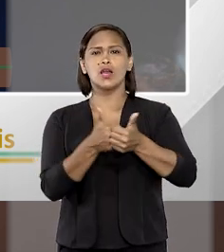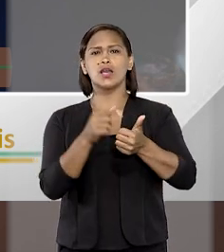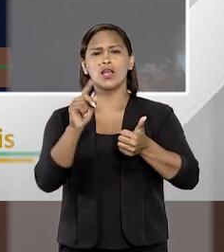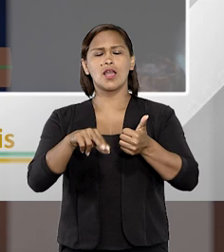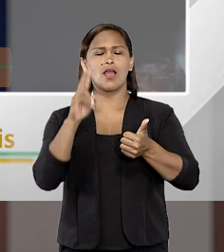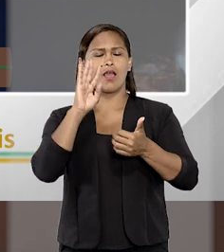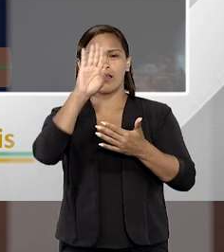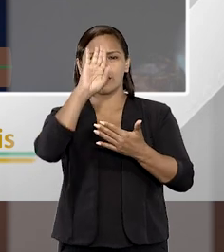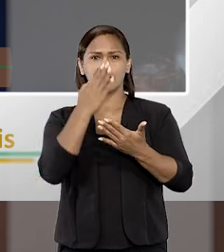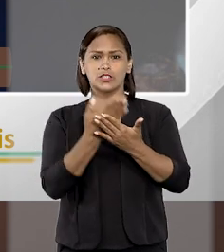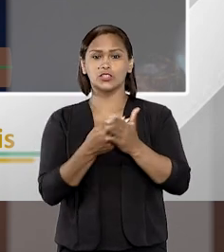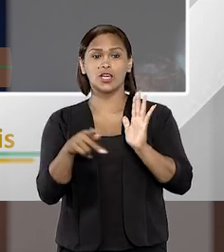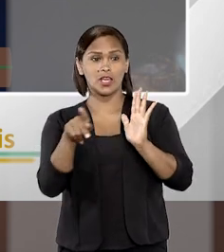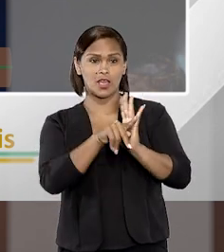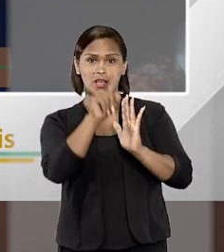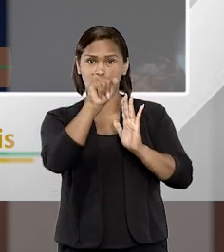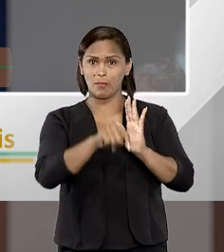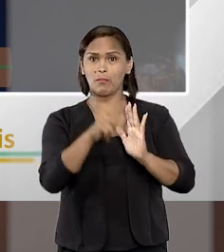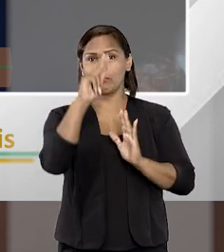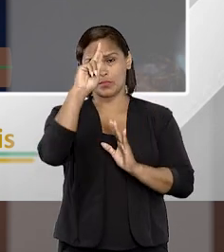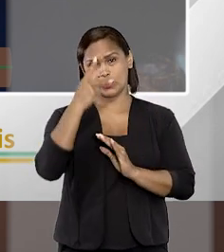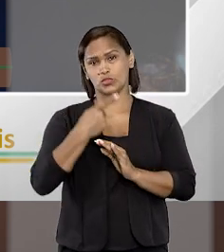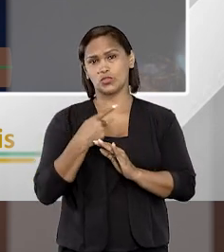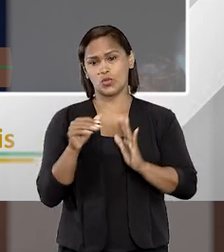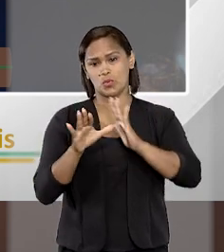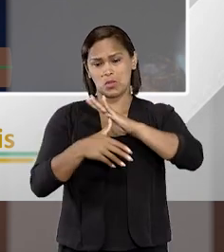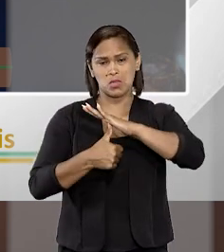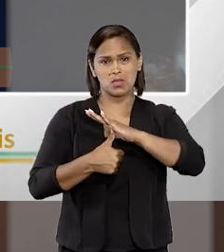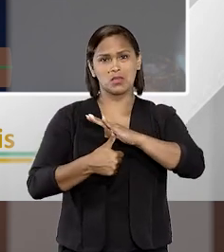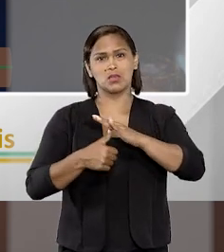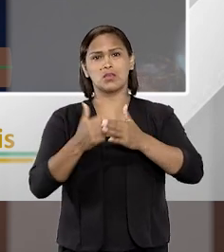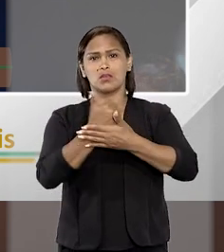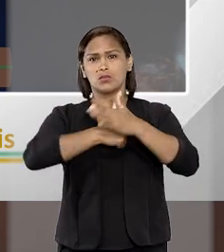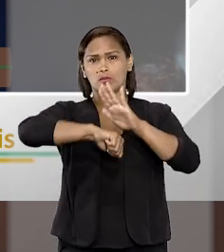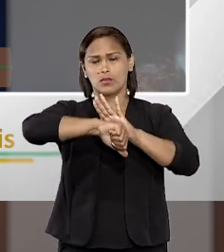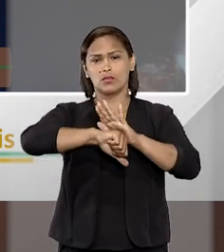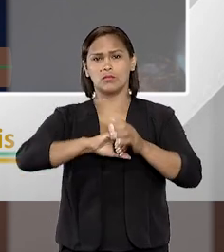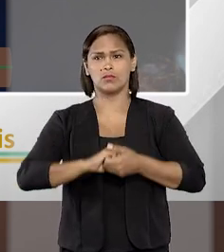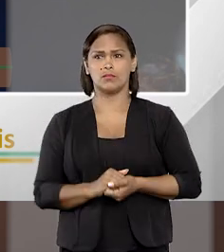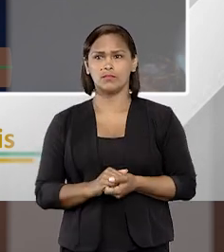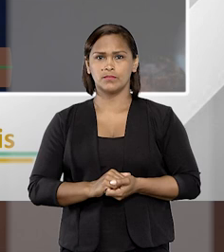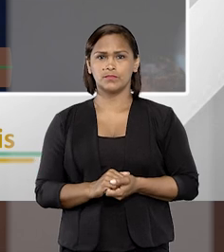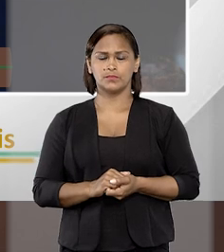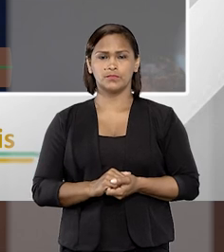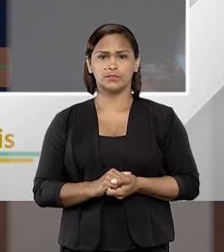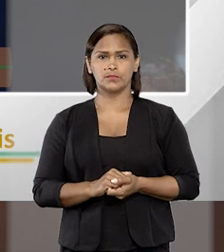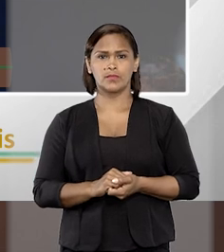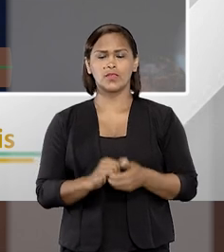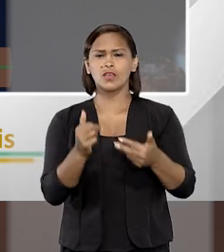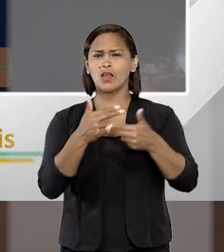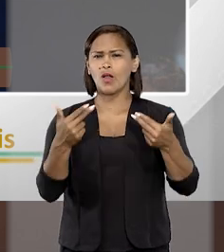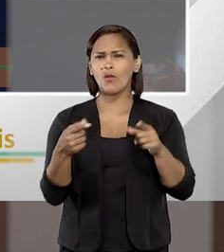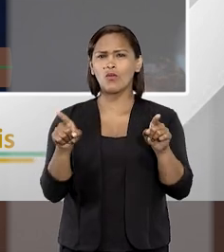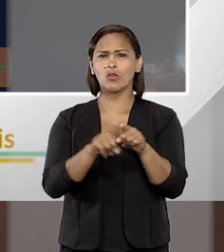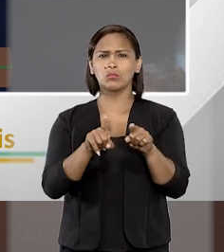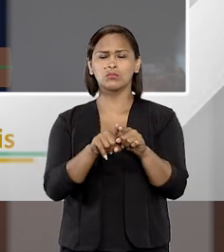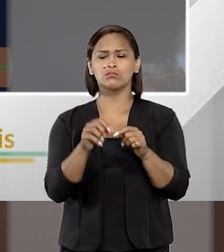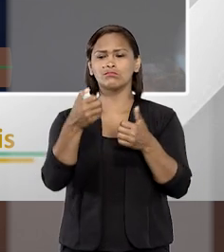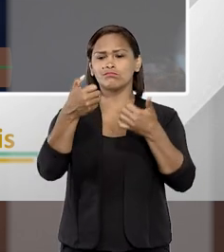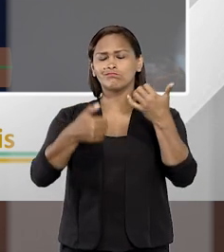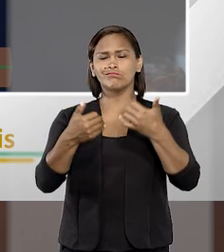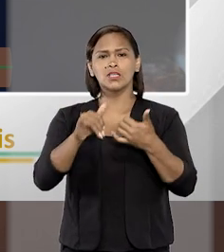a acreditar que ser aquele mesmo o autor do crime foi vítima muitas vezes te colocam